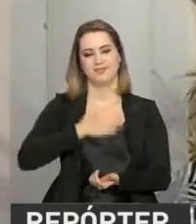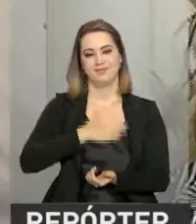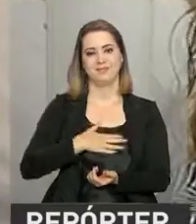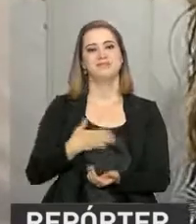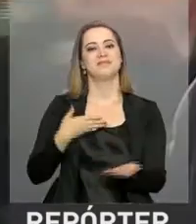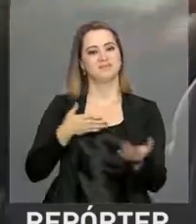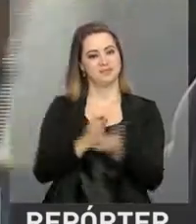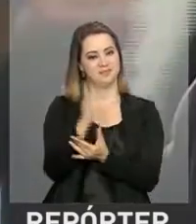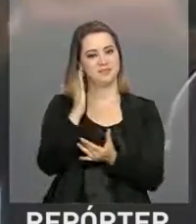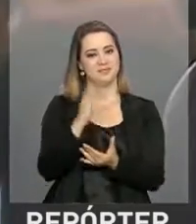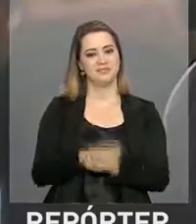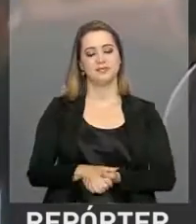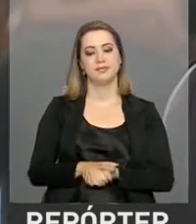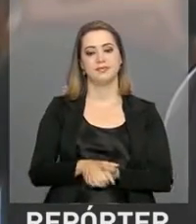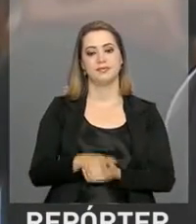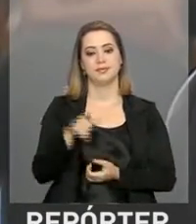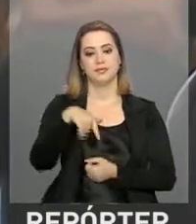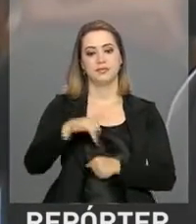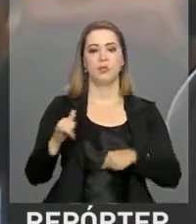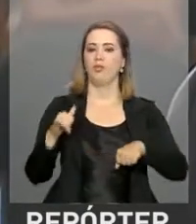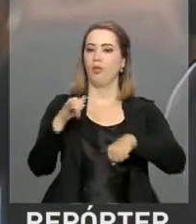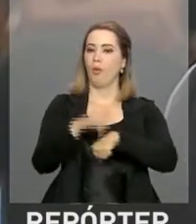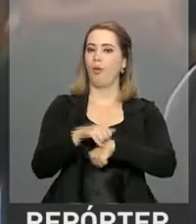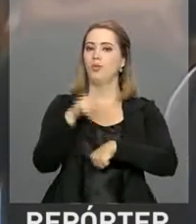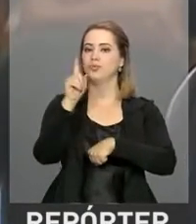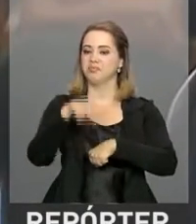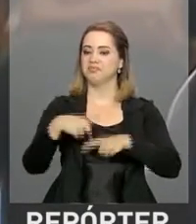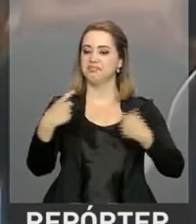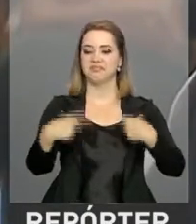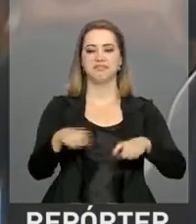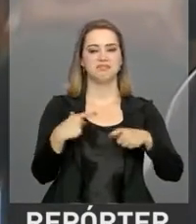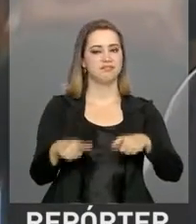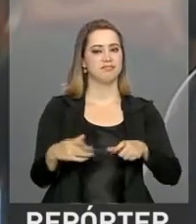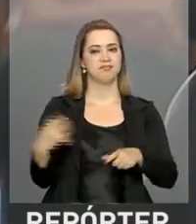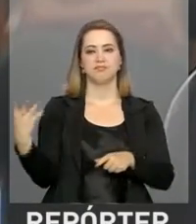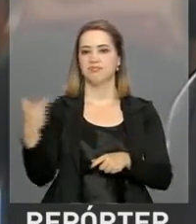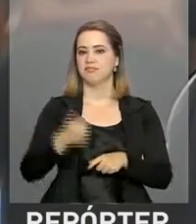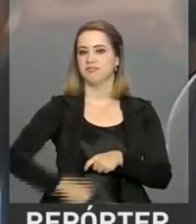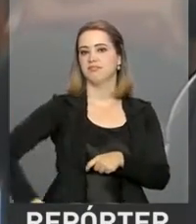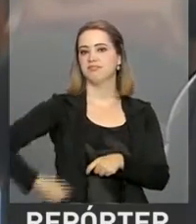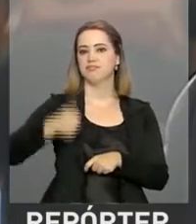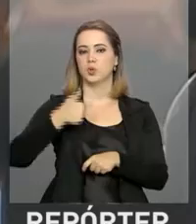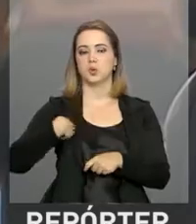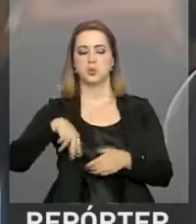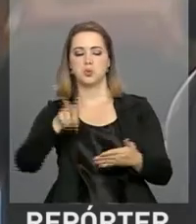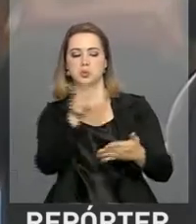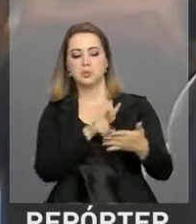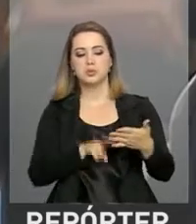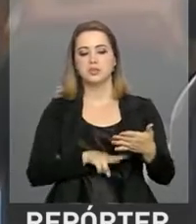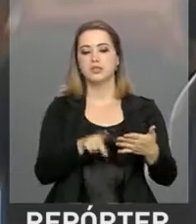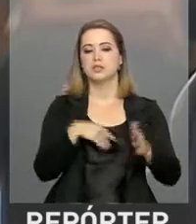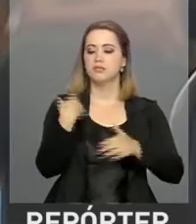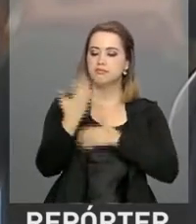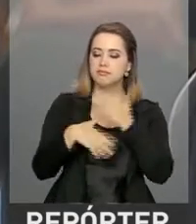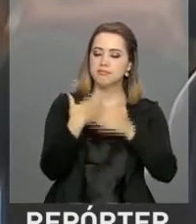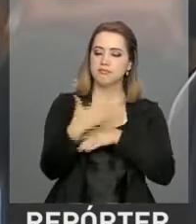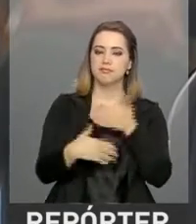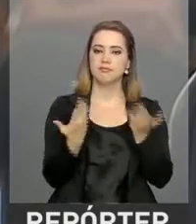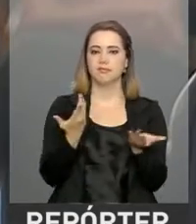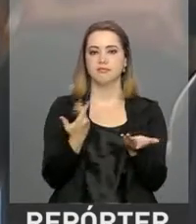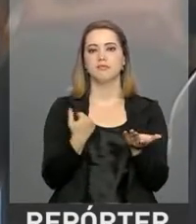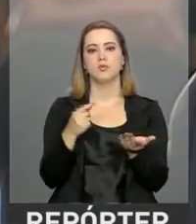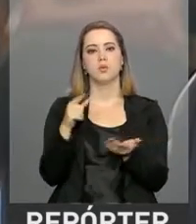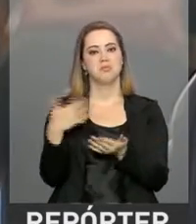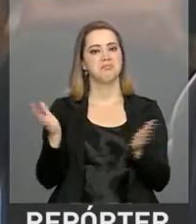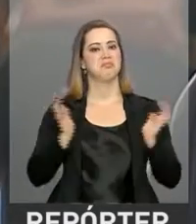aprovado é o aeroporto acho que o ambiente é o ideal para a gente fazer uma leitura e passar adiante é uma